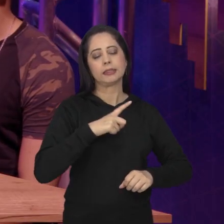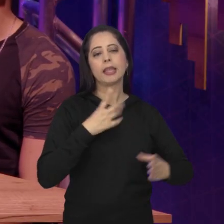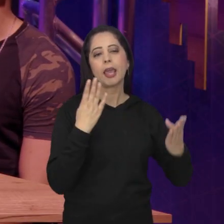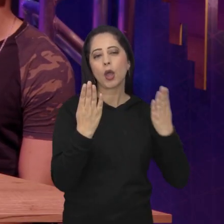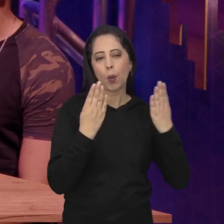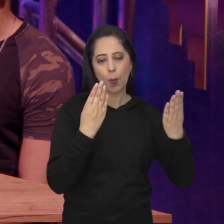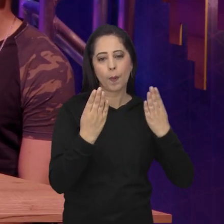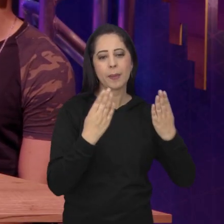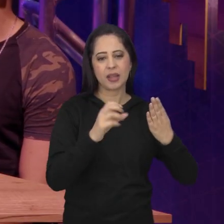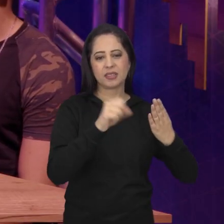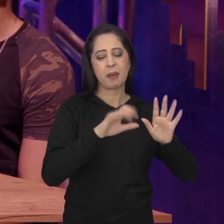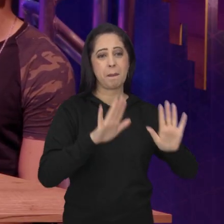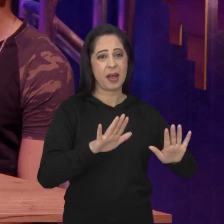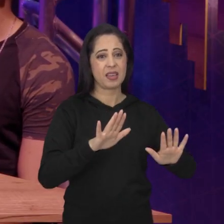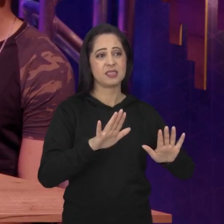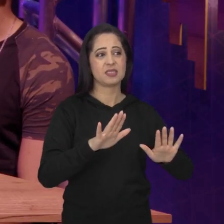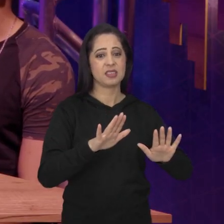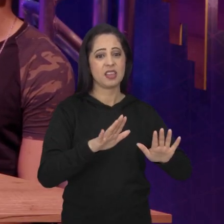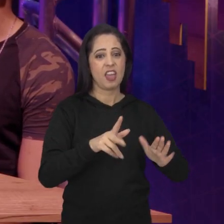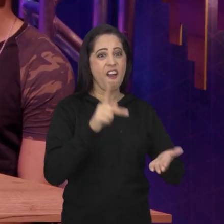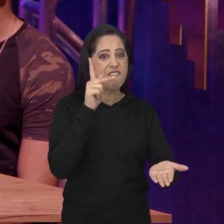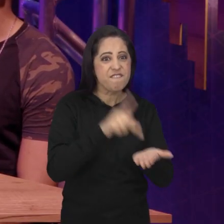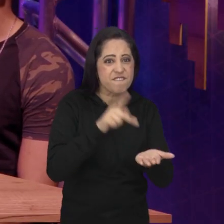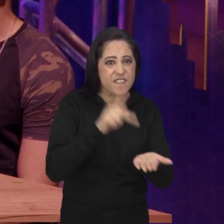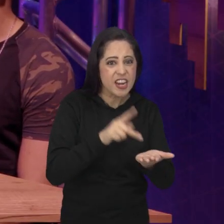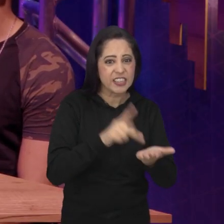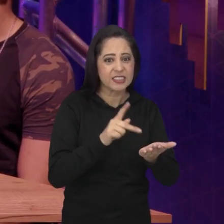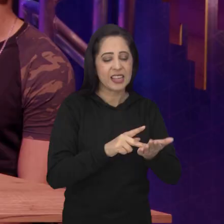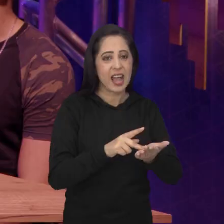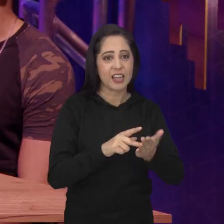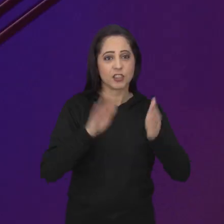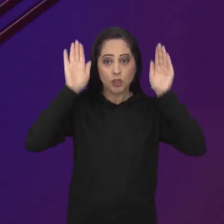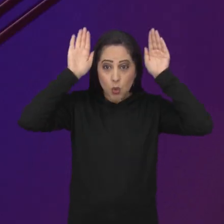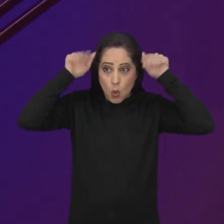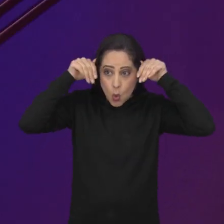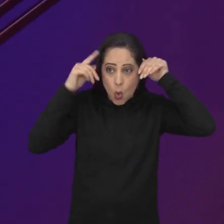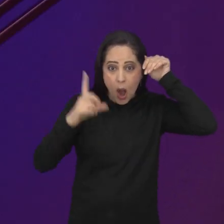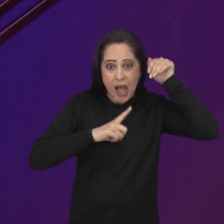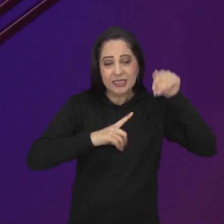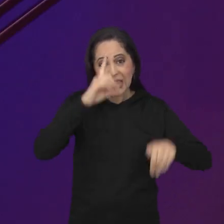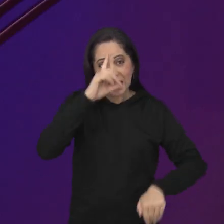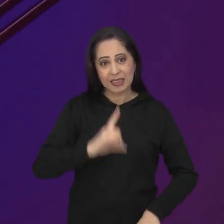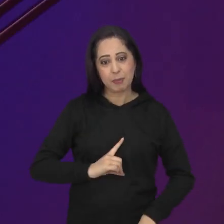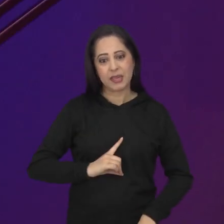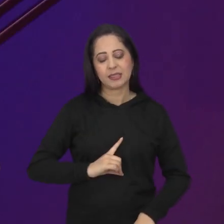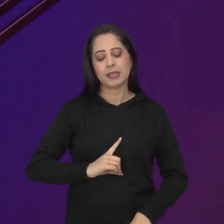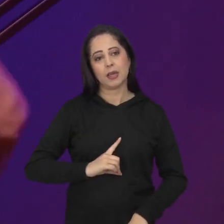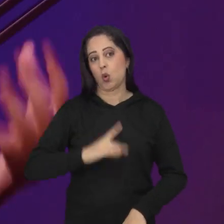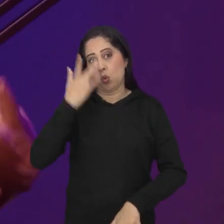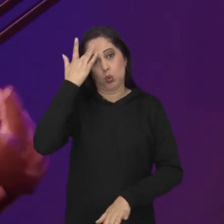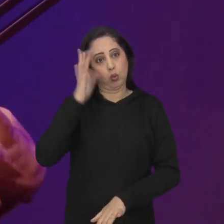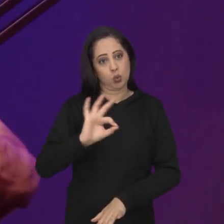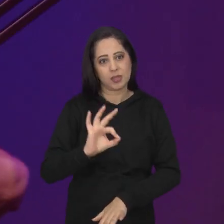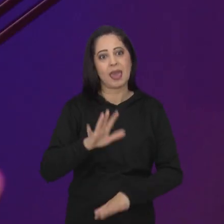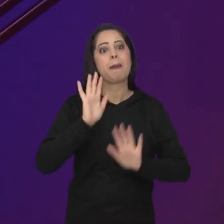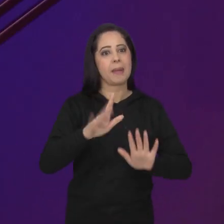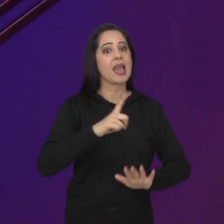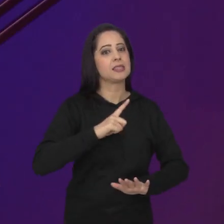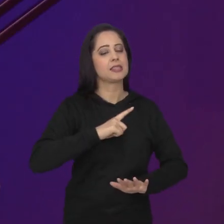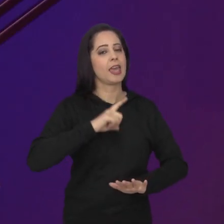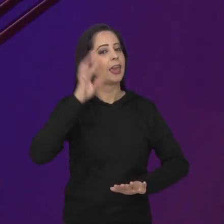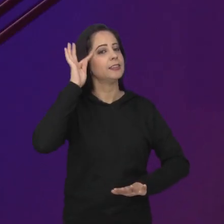existe essa comparação, pelo menos eu não achei nada falando que de fato existe, assim, o Ió tem depressão, mas existe essas teorias de